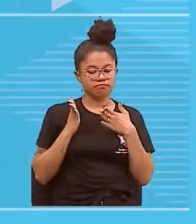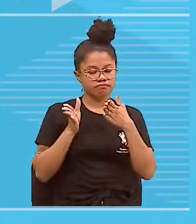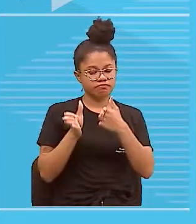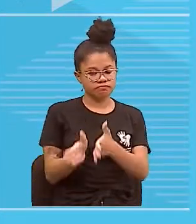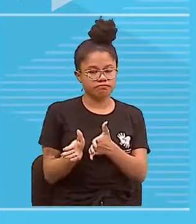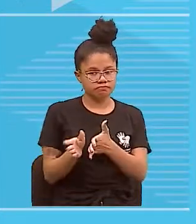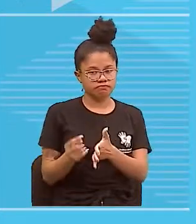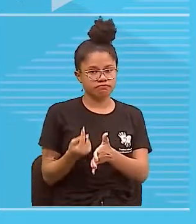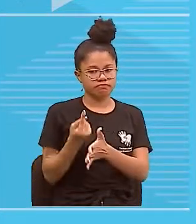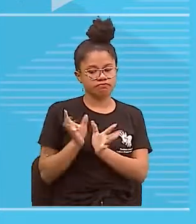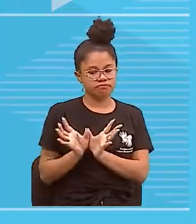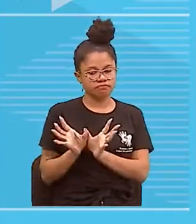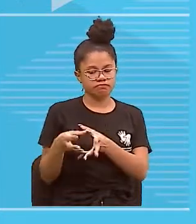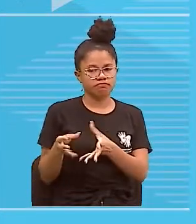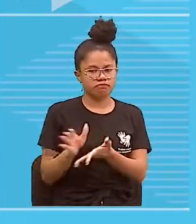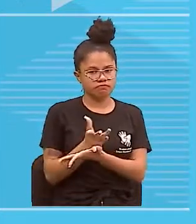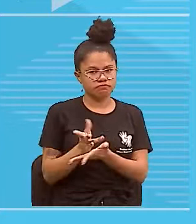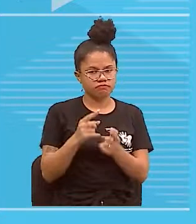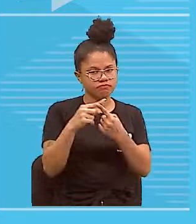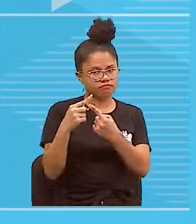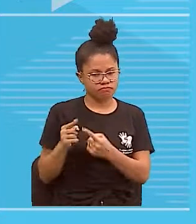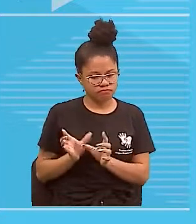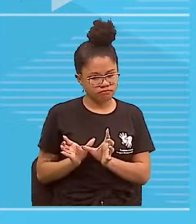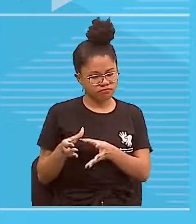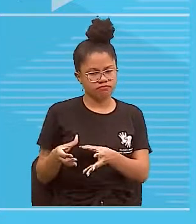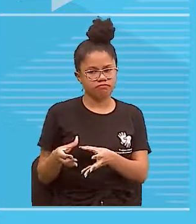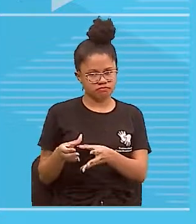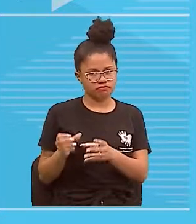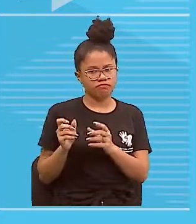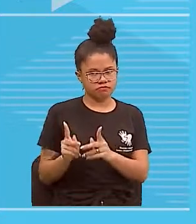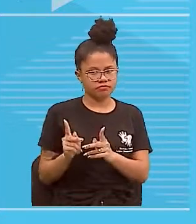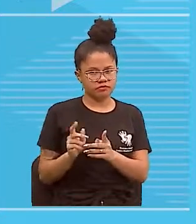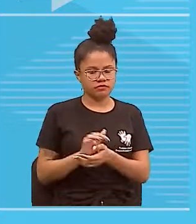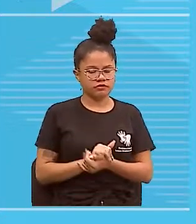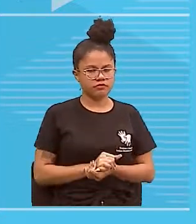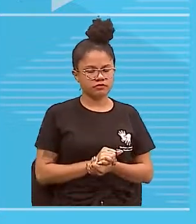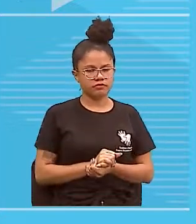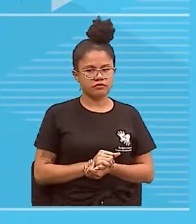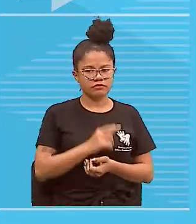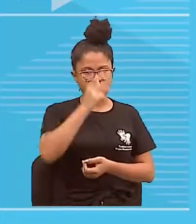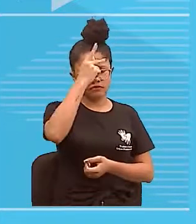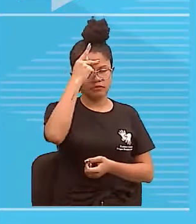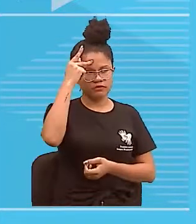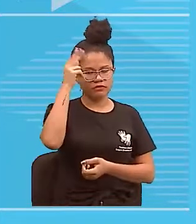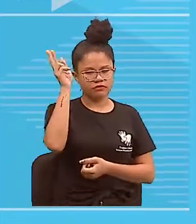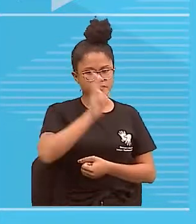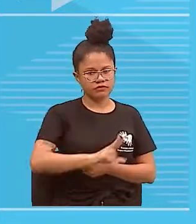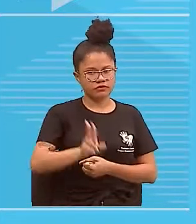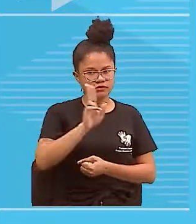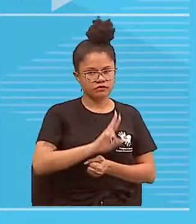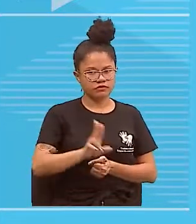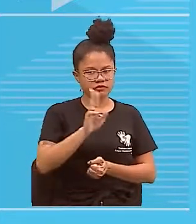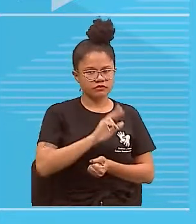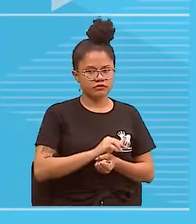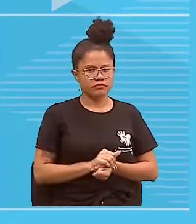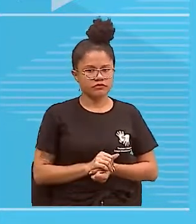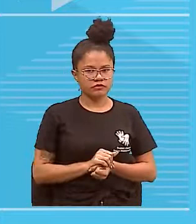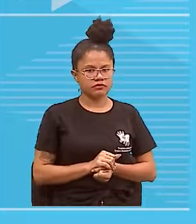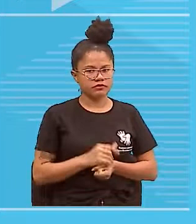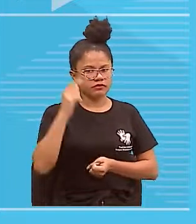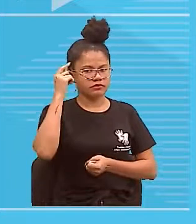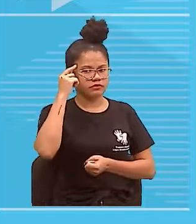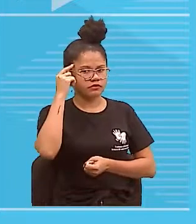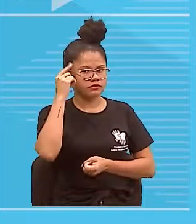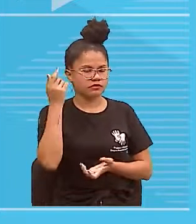a procura identificação com esse público algo que é para a pessoa aderir à ideia comprar o produto